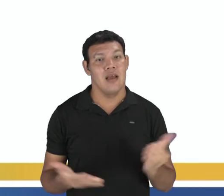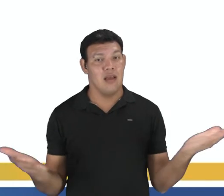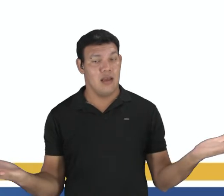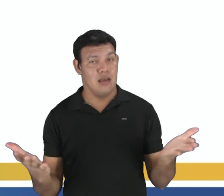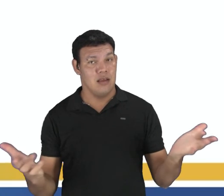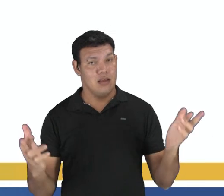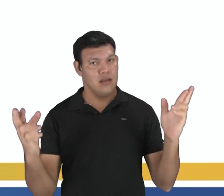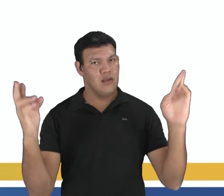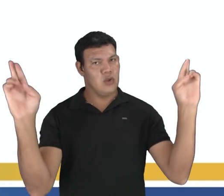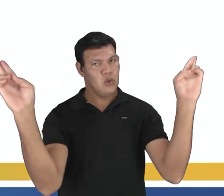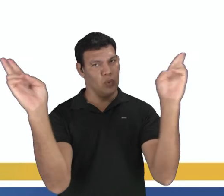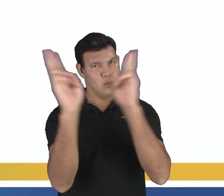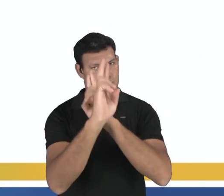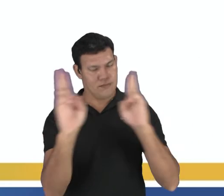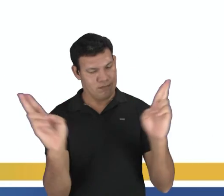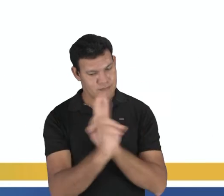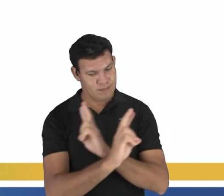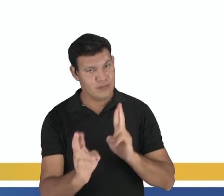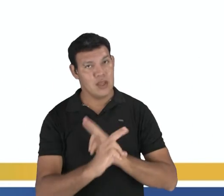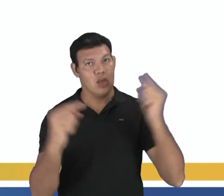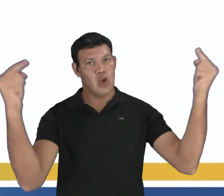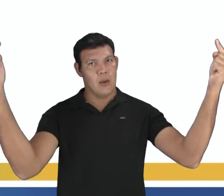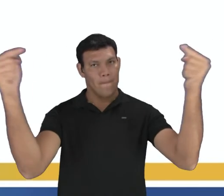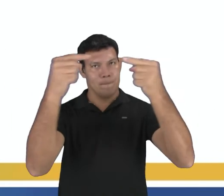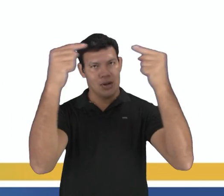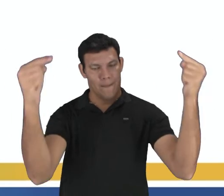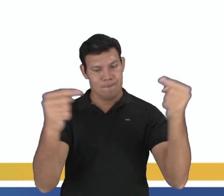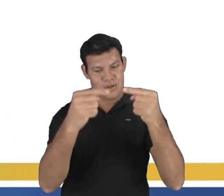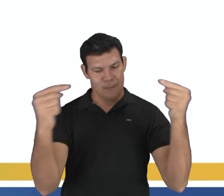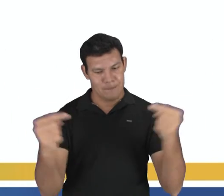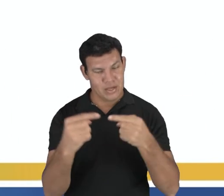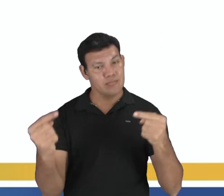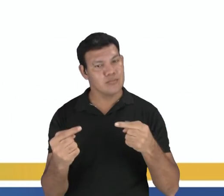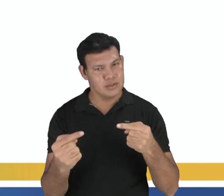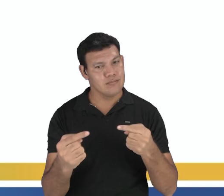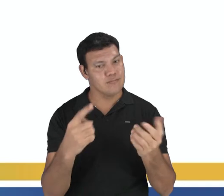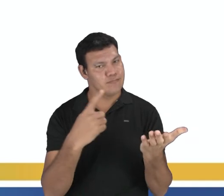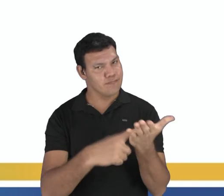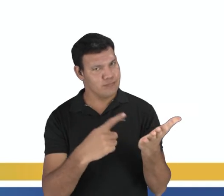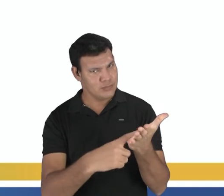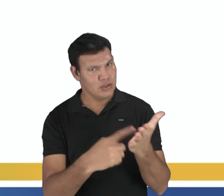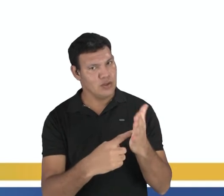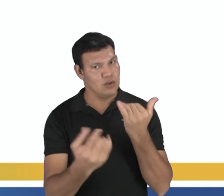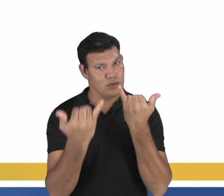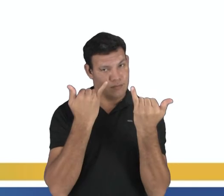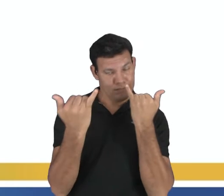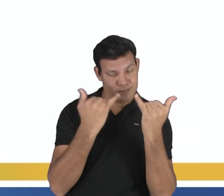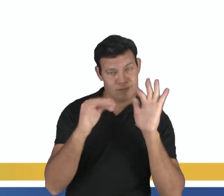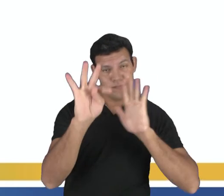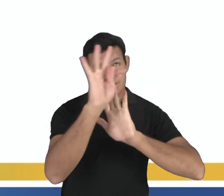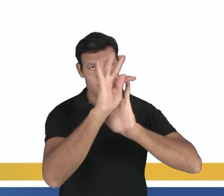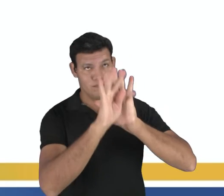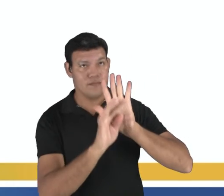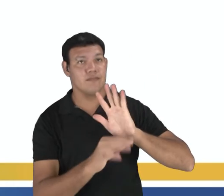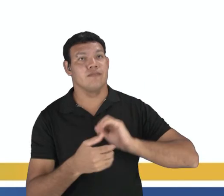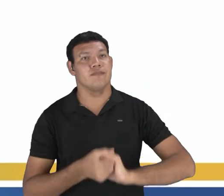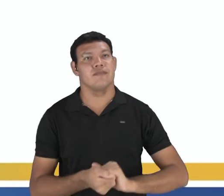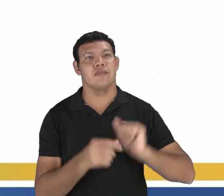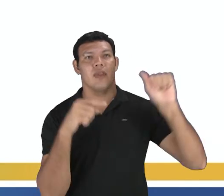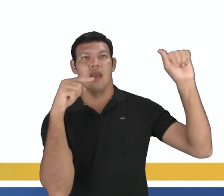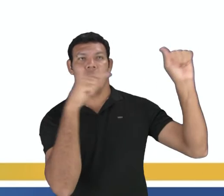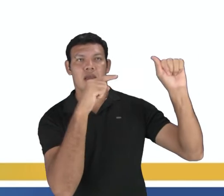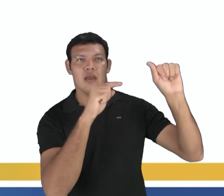vamos relacionar as colunas de acordo com as informações do texto primeira pergunta lerei room